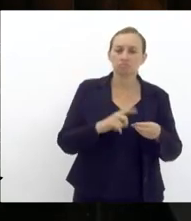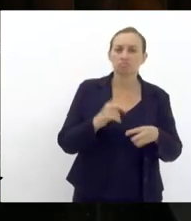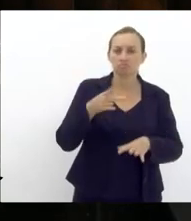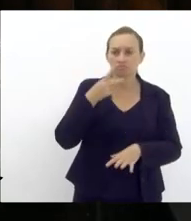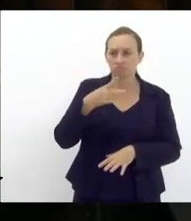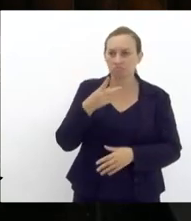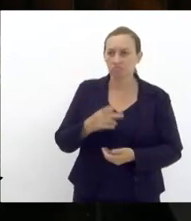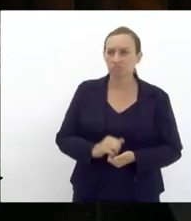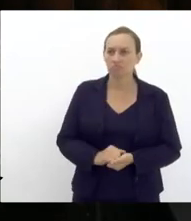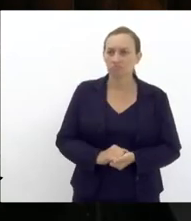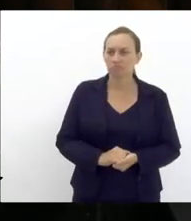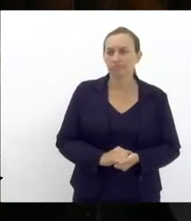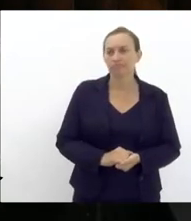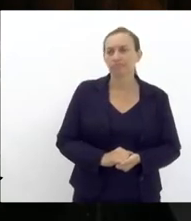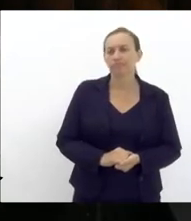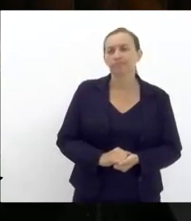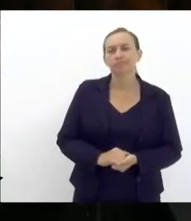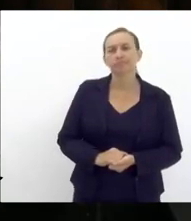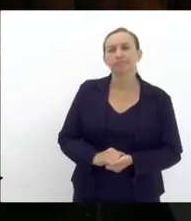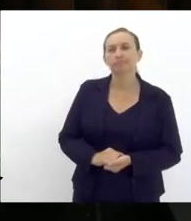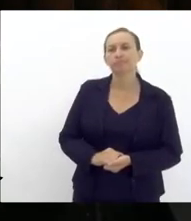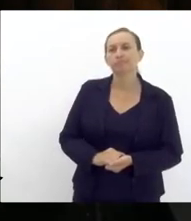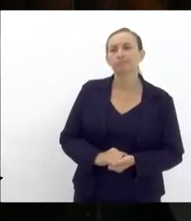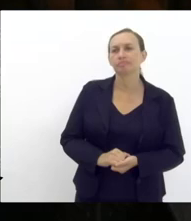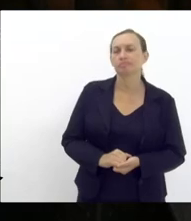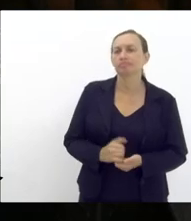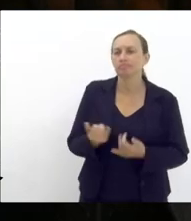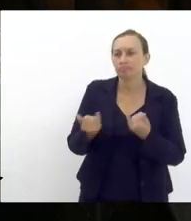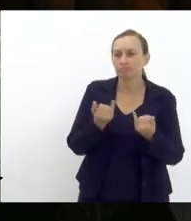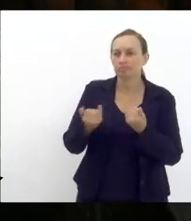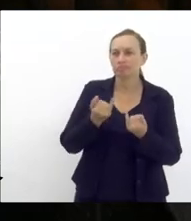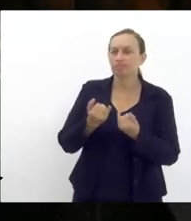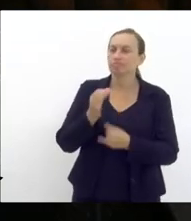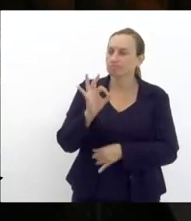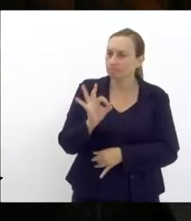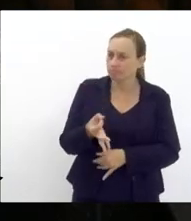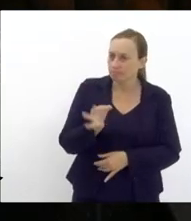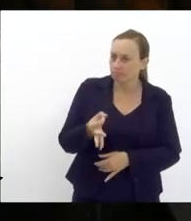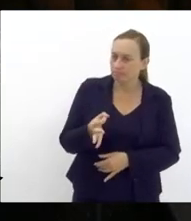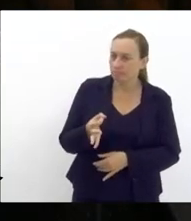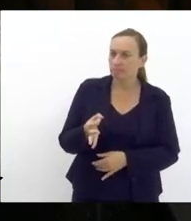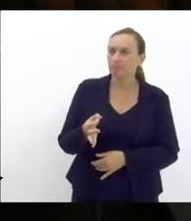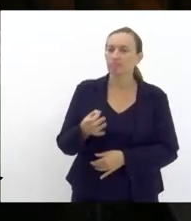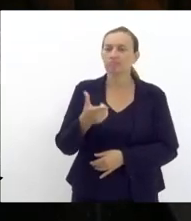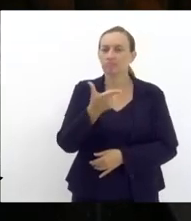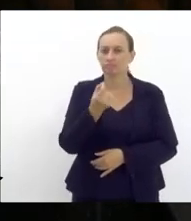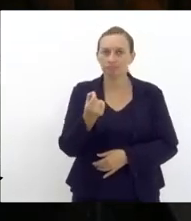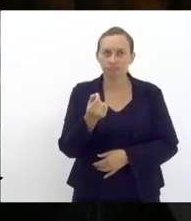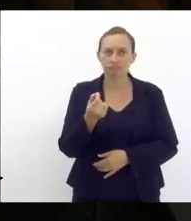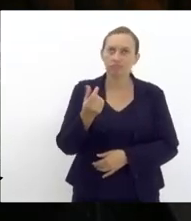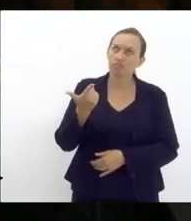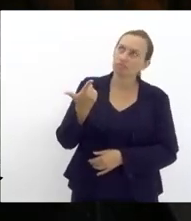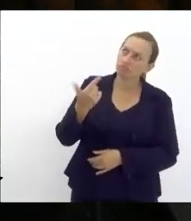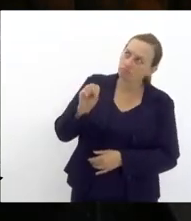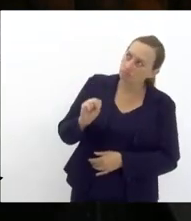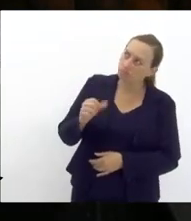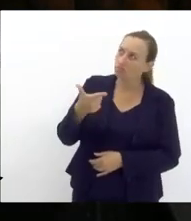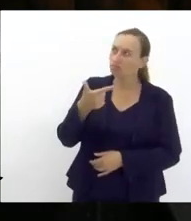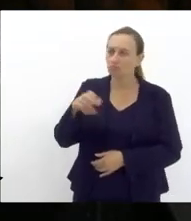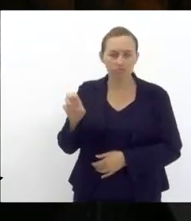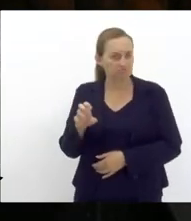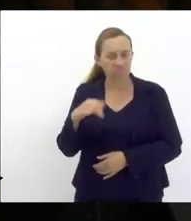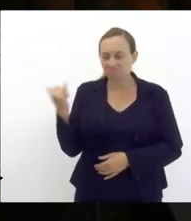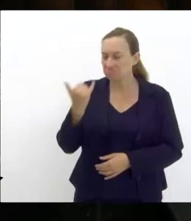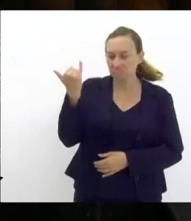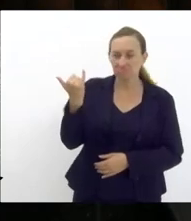se há um senso correto perfeito se não é 30 se é 28 é 25 não